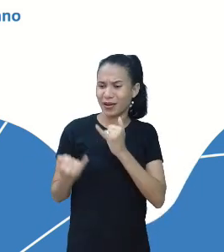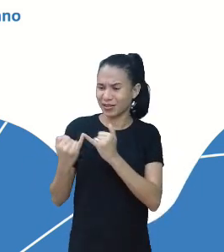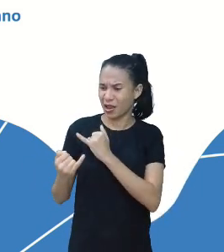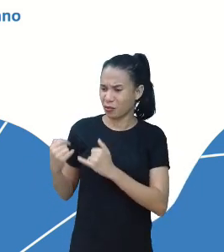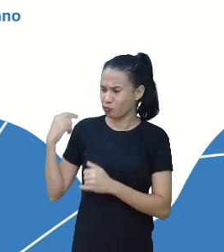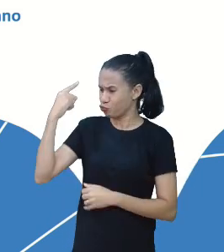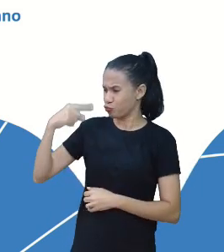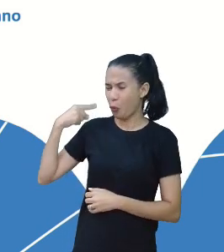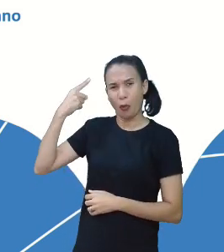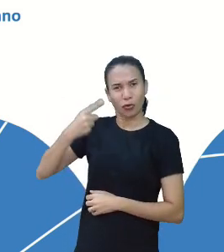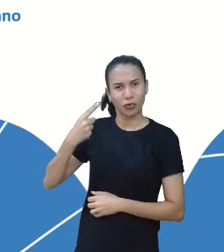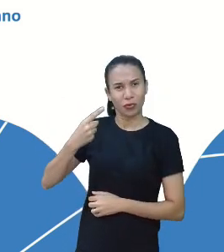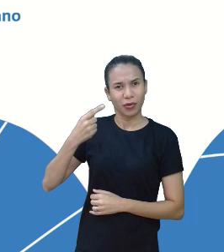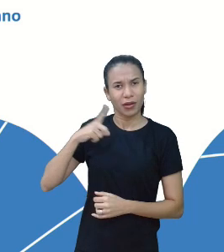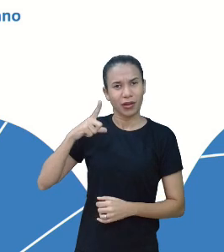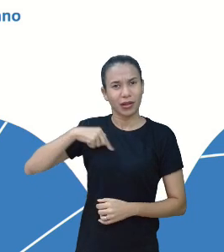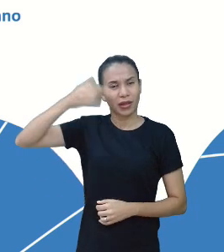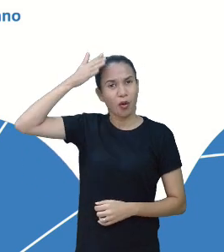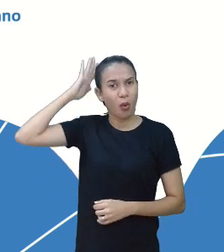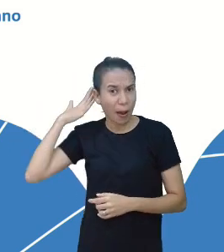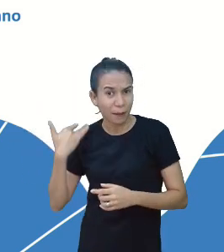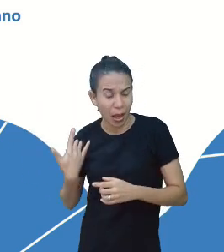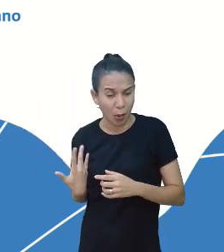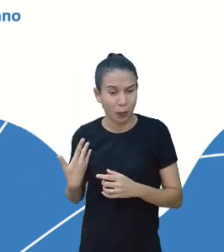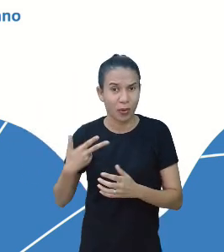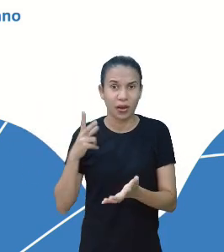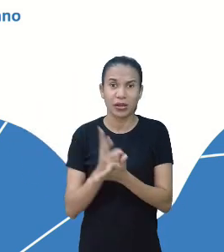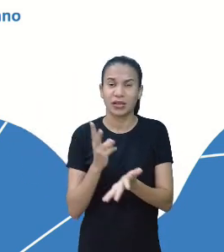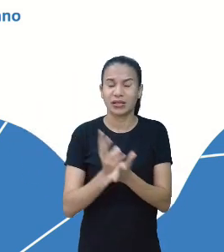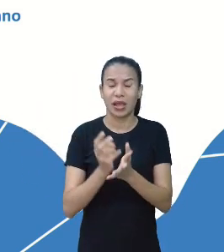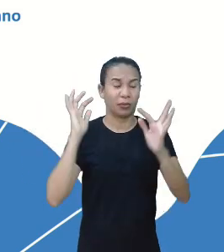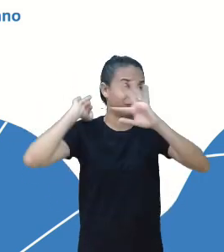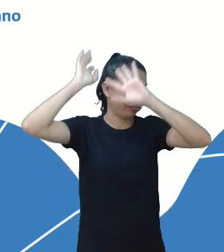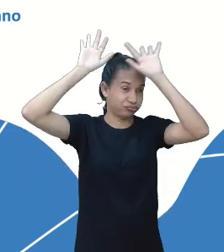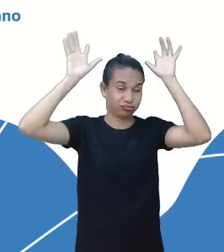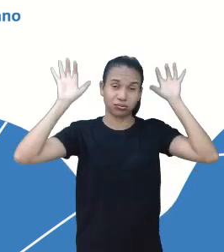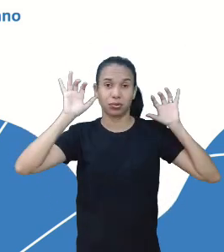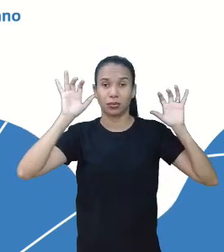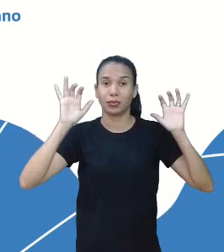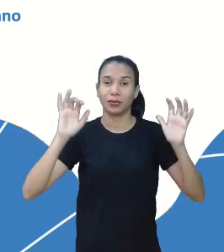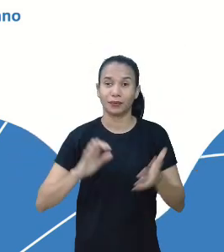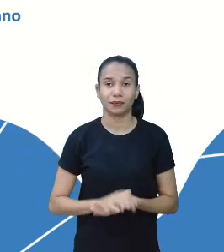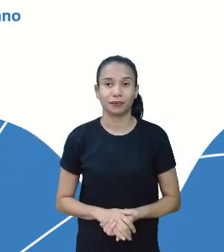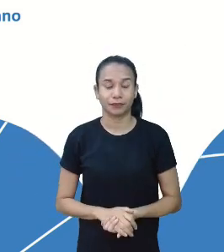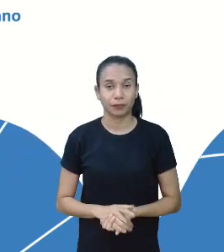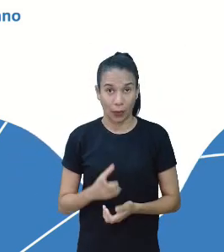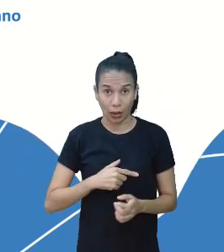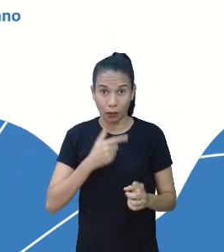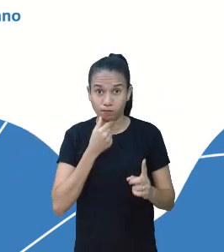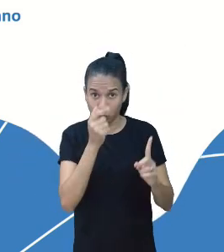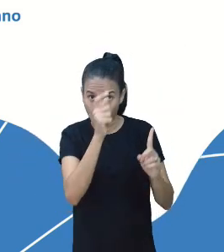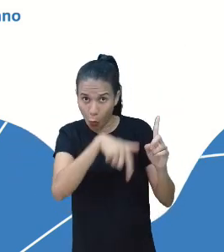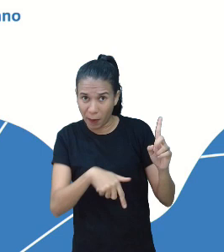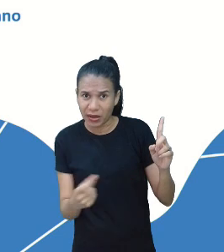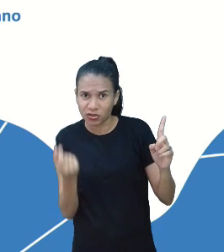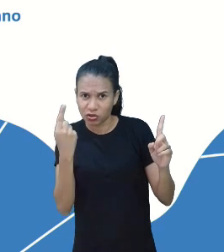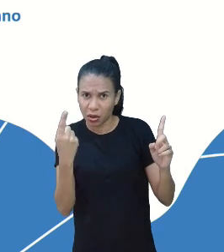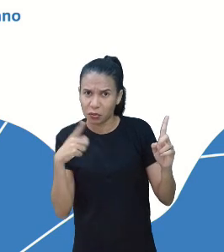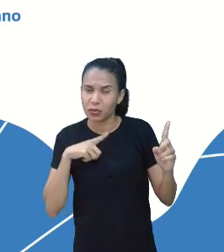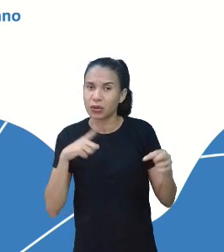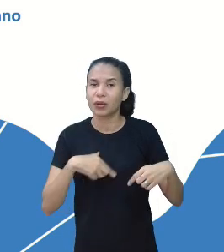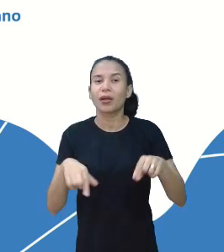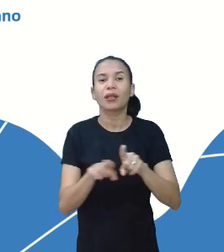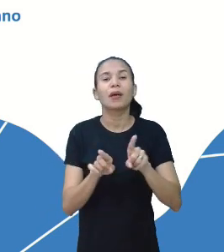que lhe davam os cabelos compridos, sempre em desalinho. A figura estranha trazia